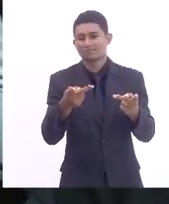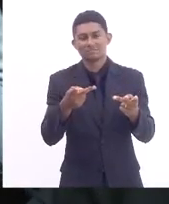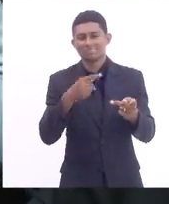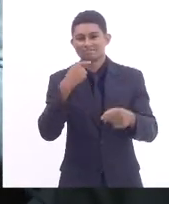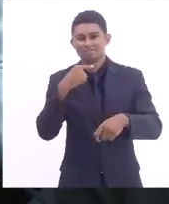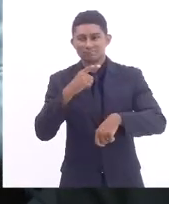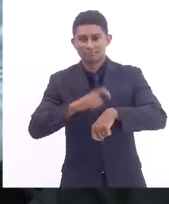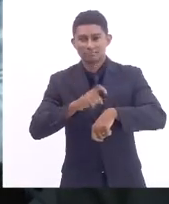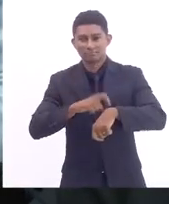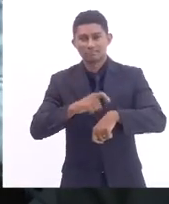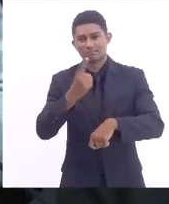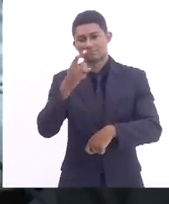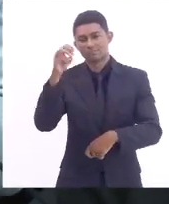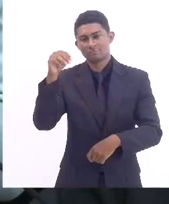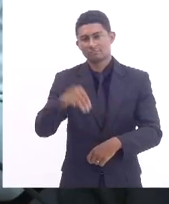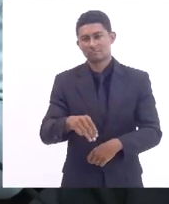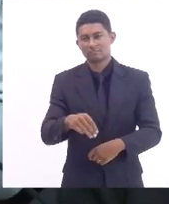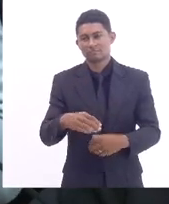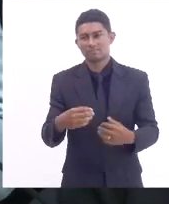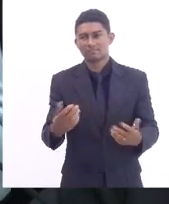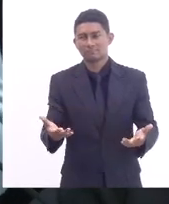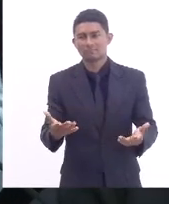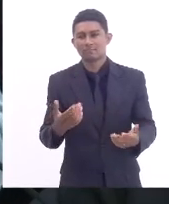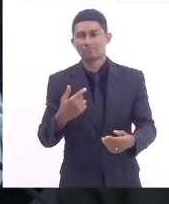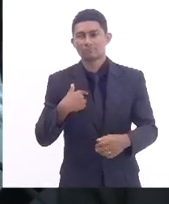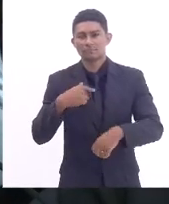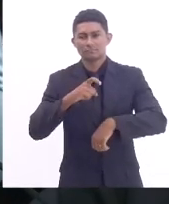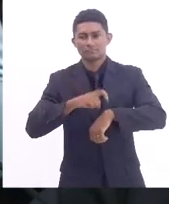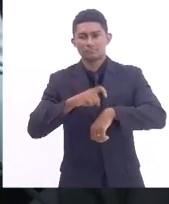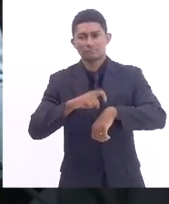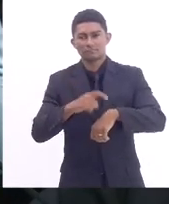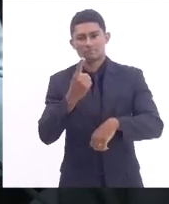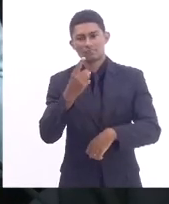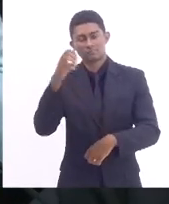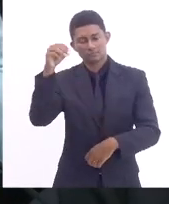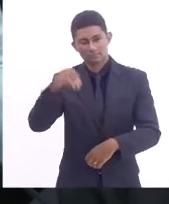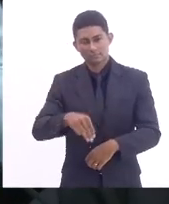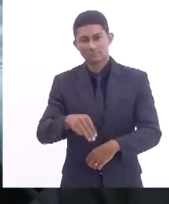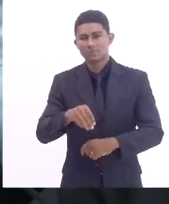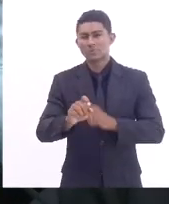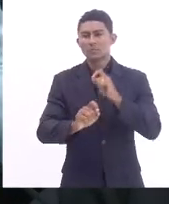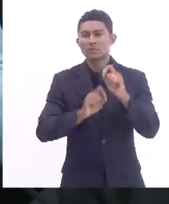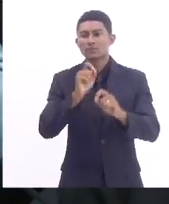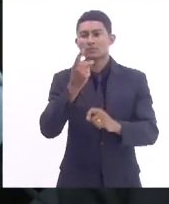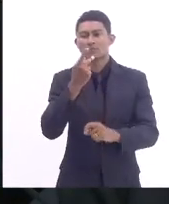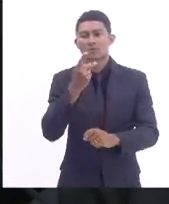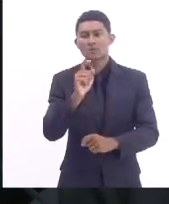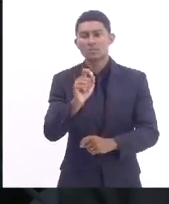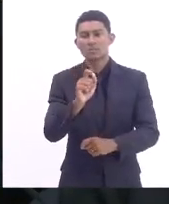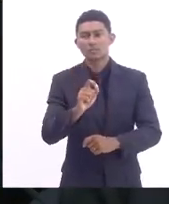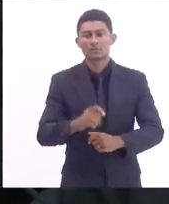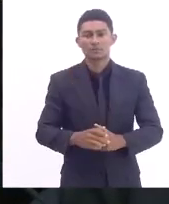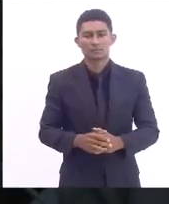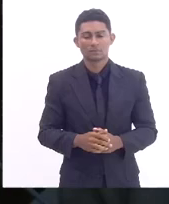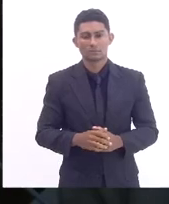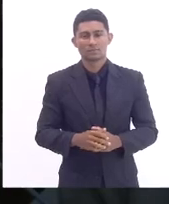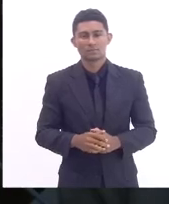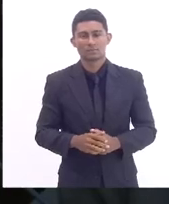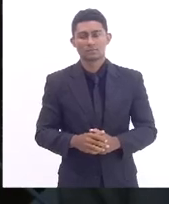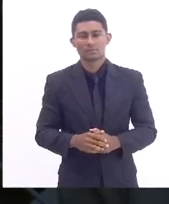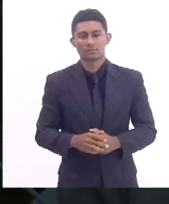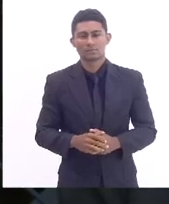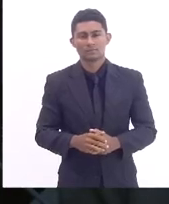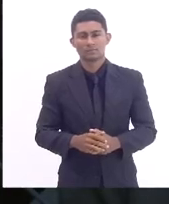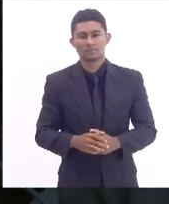tenho mais um minuto e esse um minuto eu queria perder-se um minuto pelo menos meio dele porque eu quero falar ainda de uma outra pessoa mas eu quero